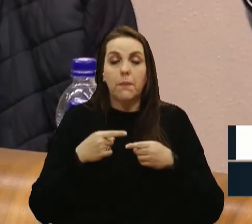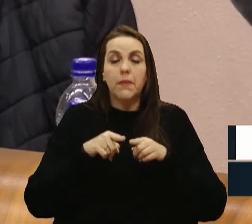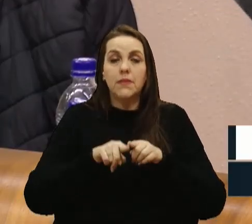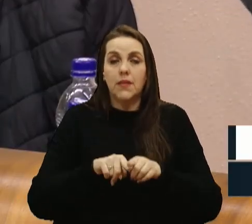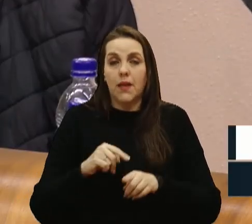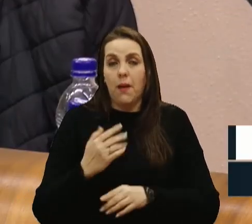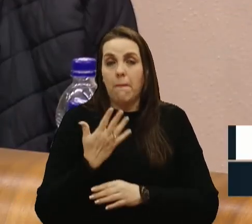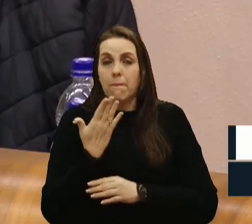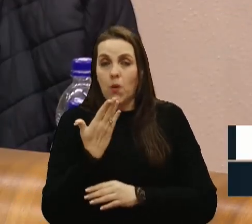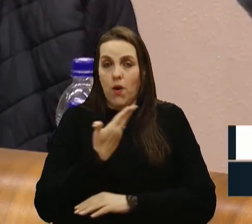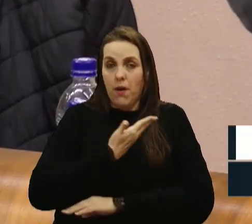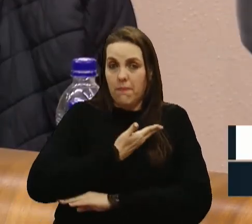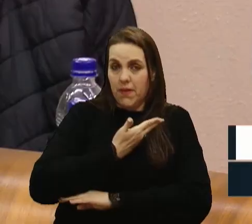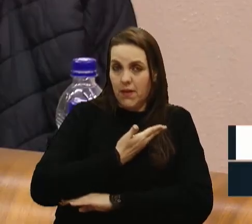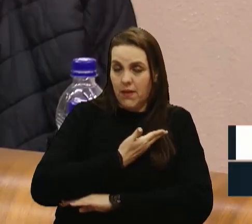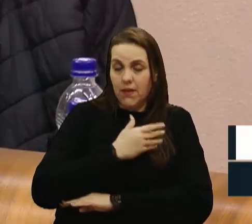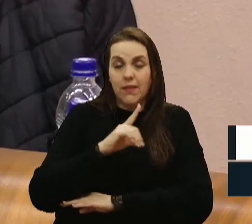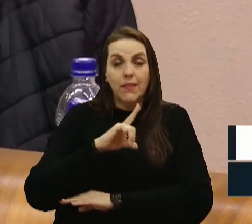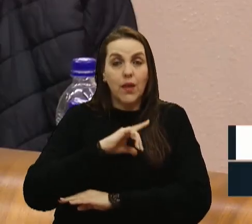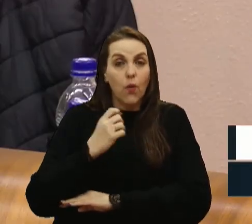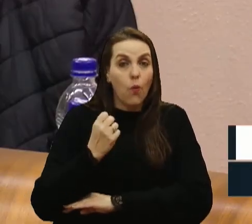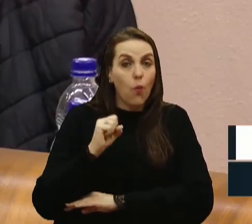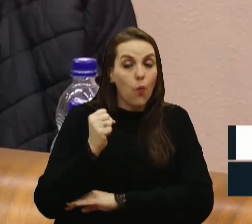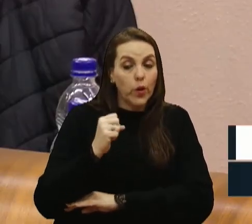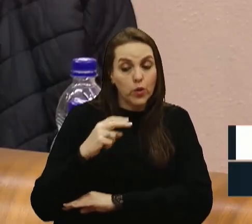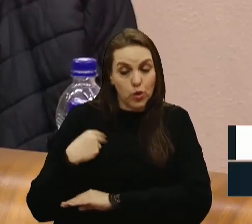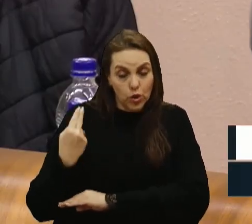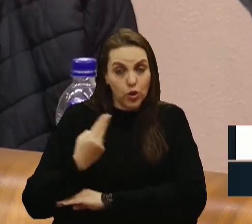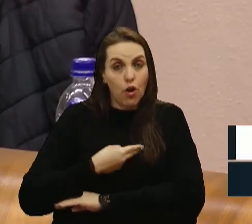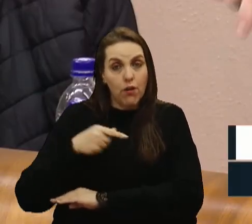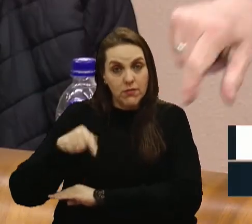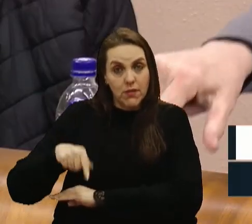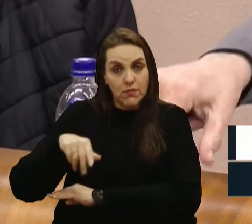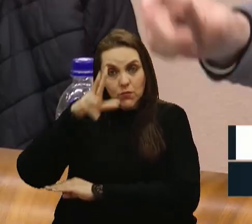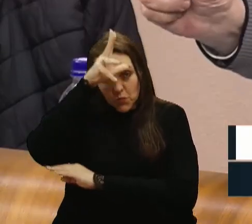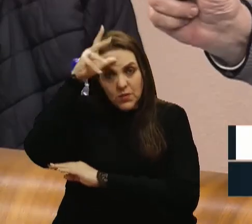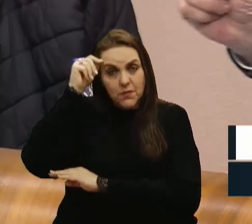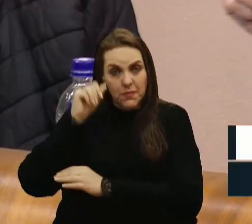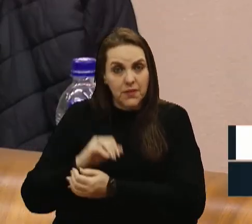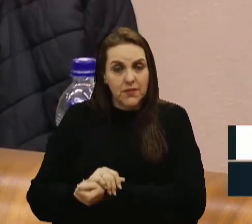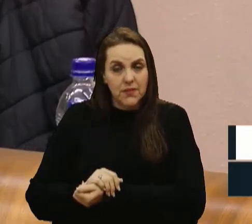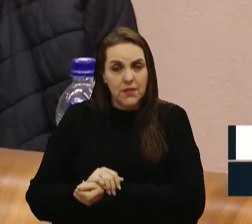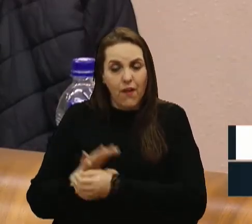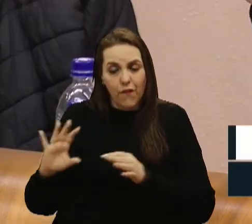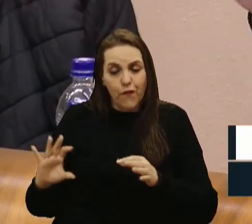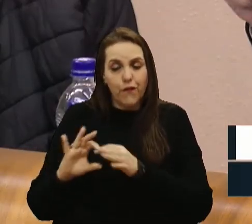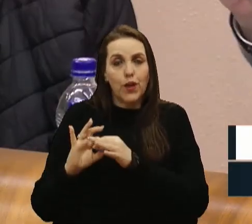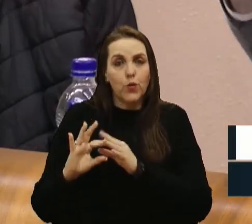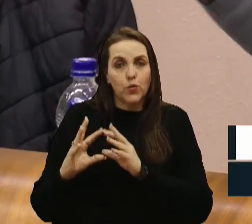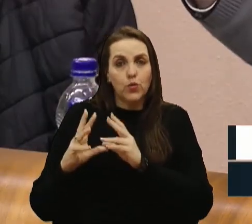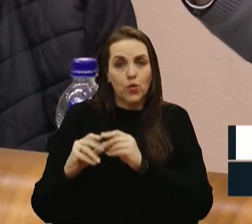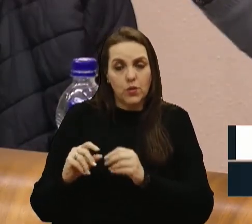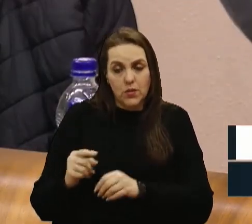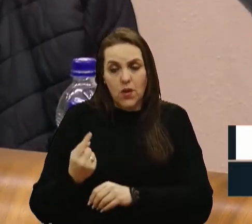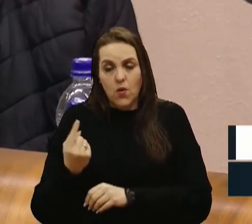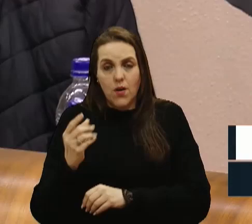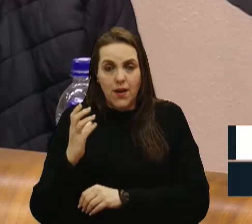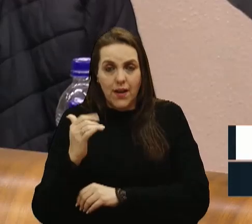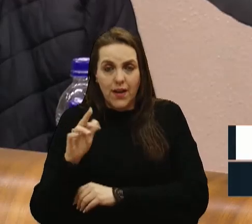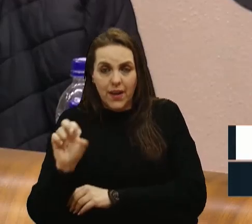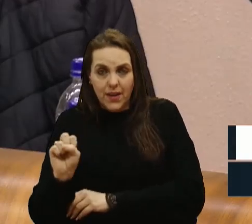amiga, mas nós temos outras 8 nossas, correto? Que todas elas vinculadas a um dos CRAS e